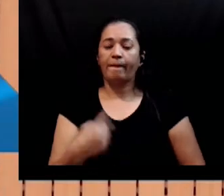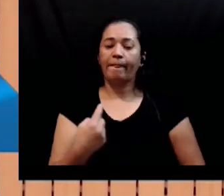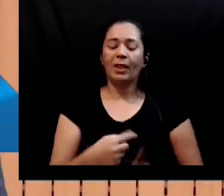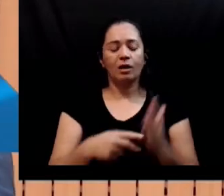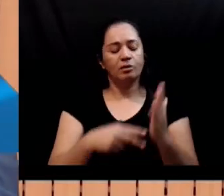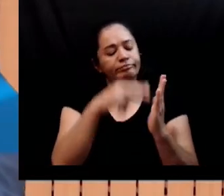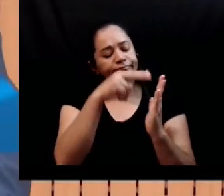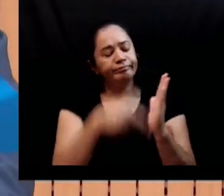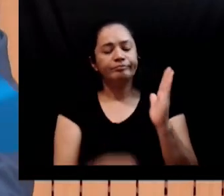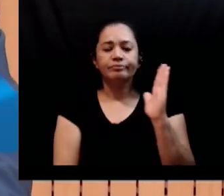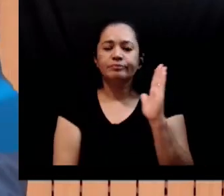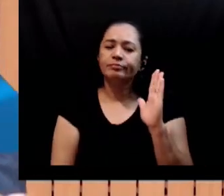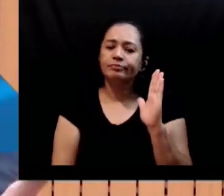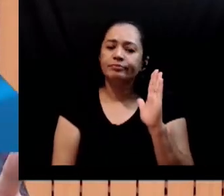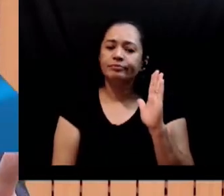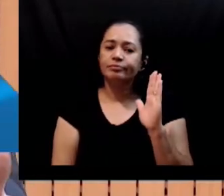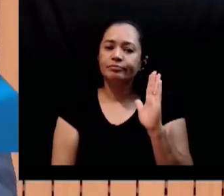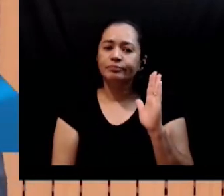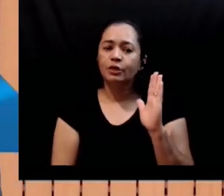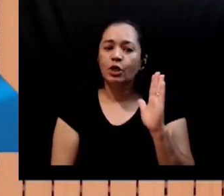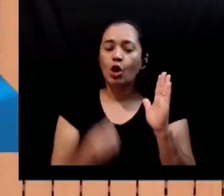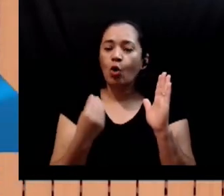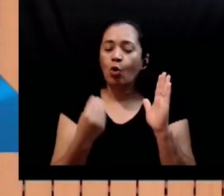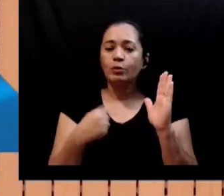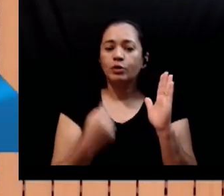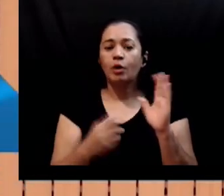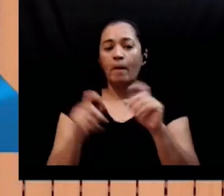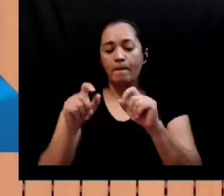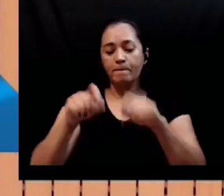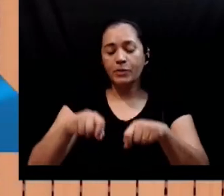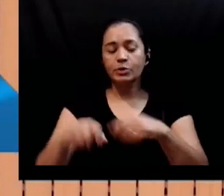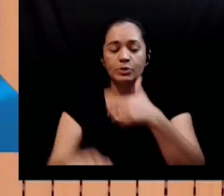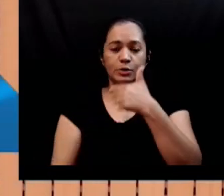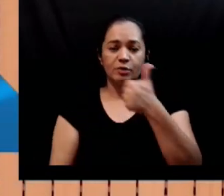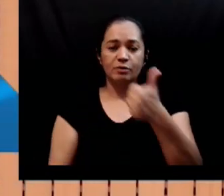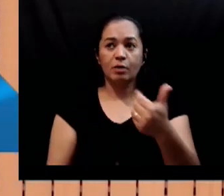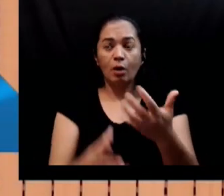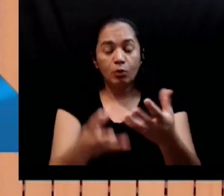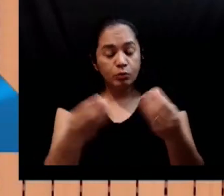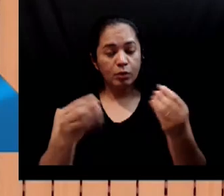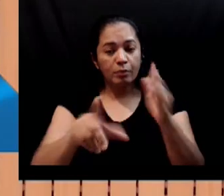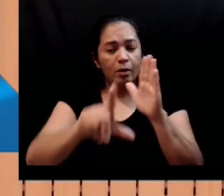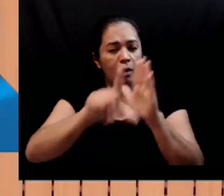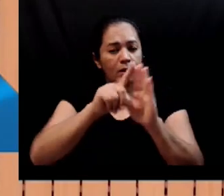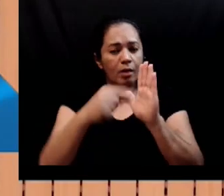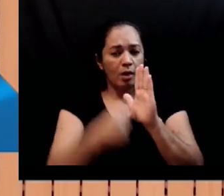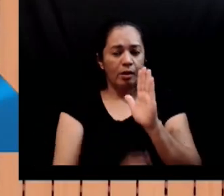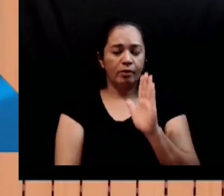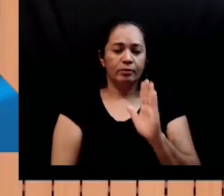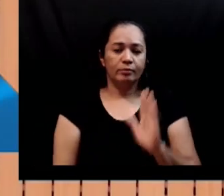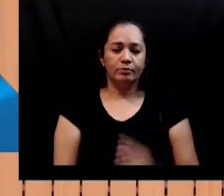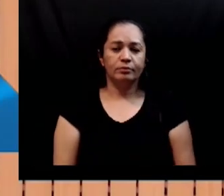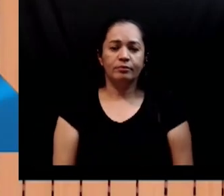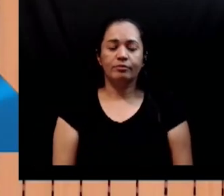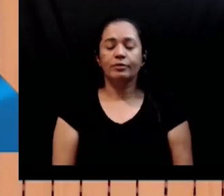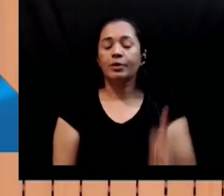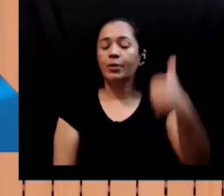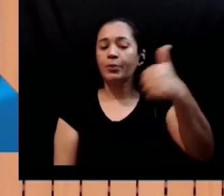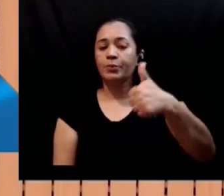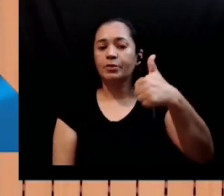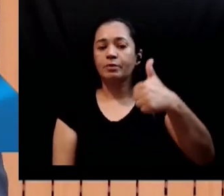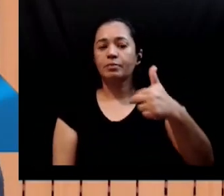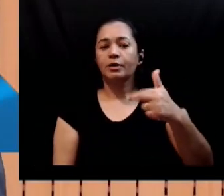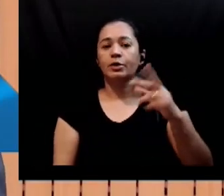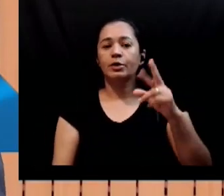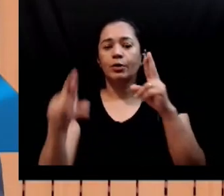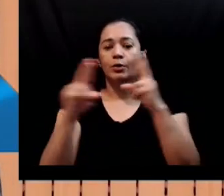Diretrizes Orçamentárias e como a gente poderia melhorar, e muito, essa lei. Primeiro ponto está relacionado justamente